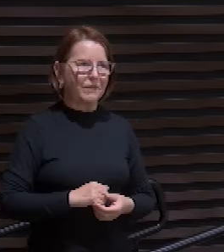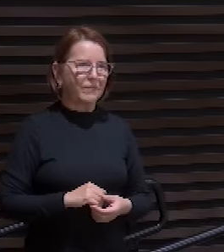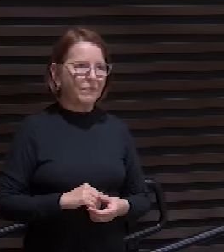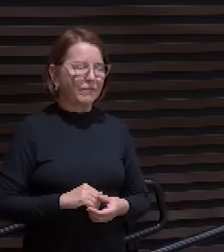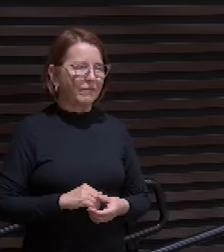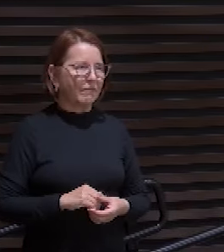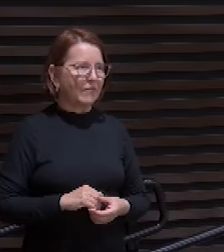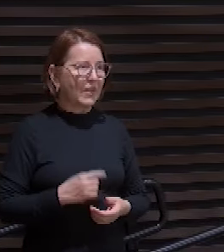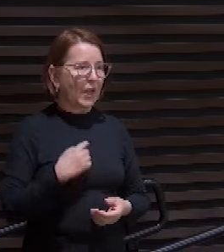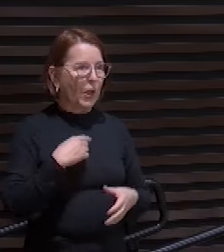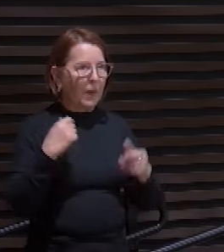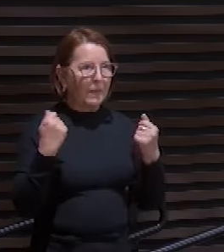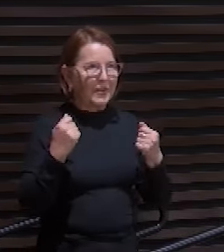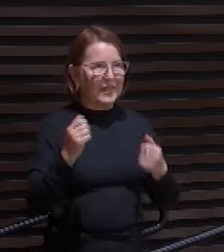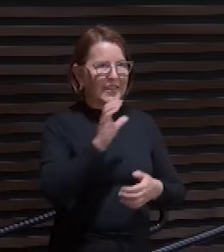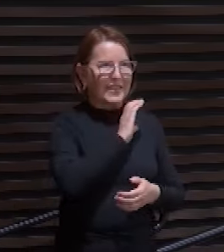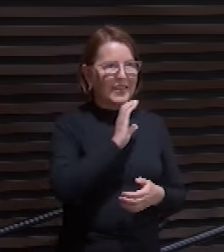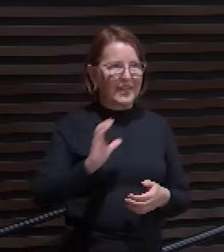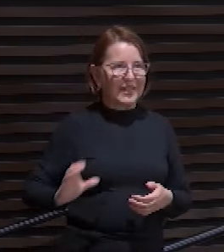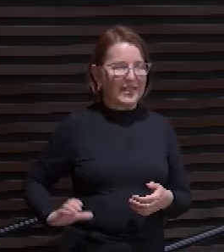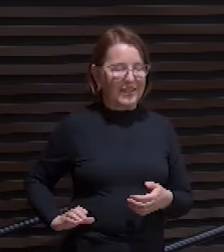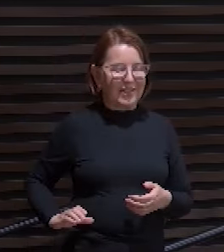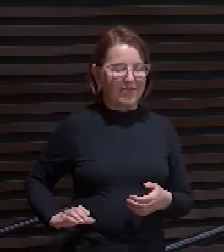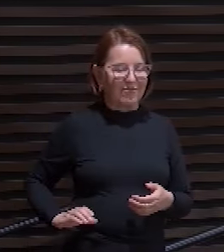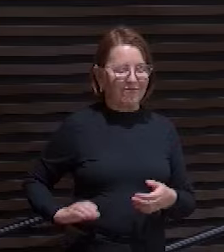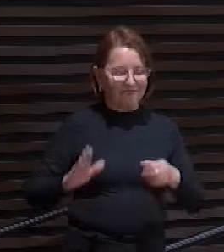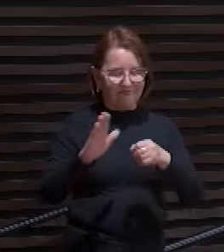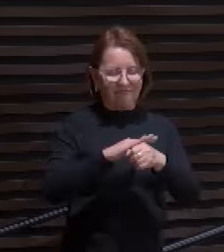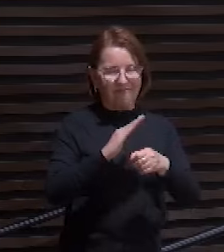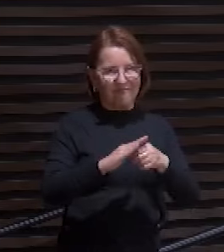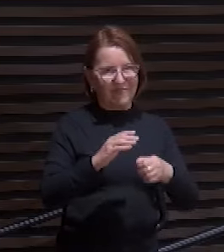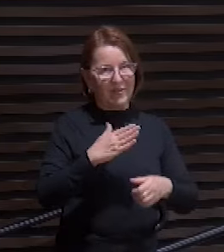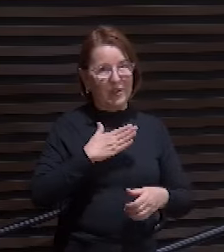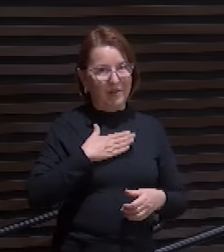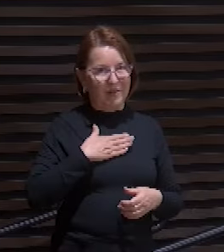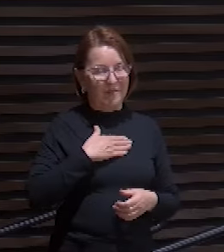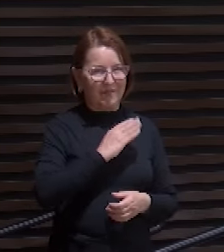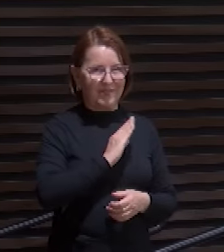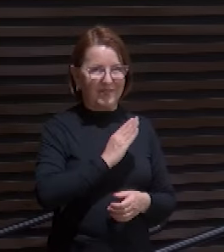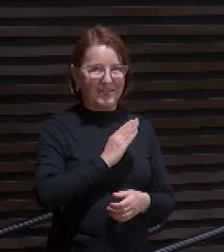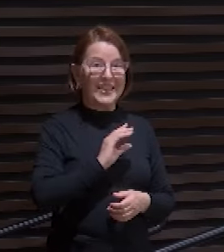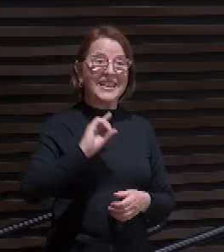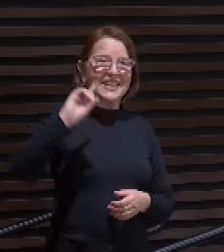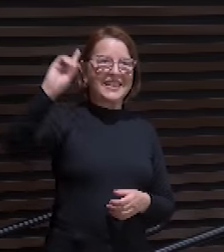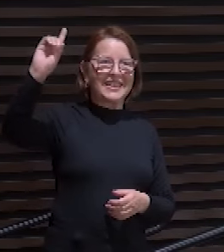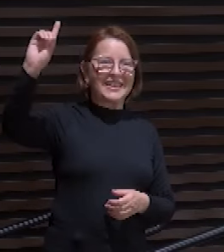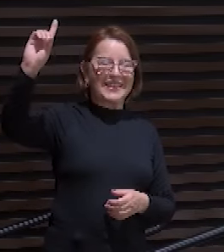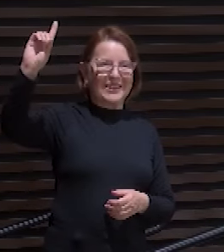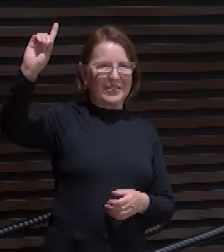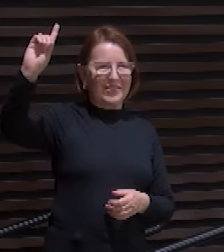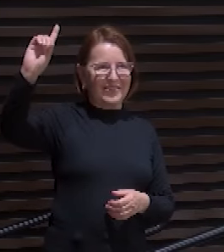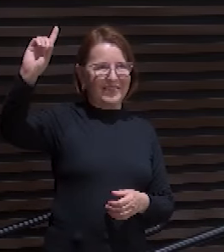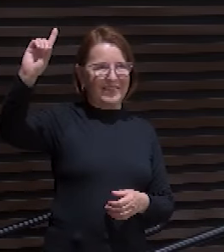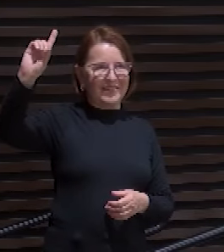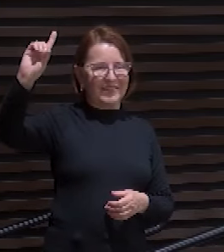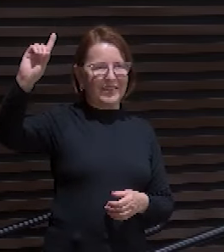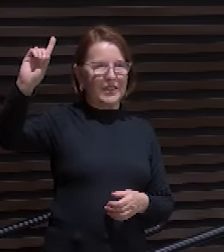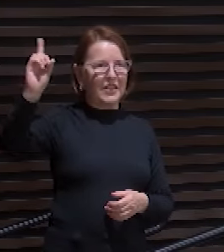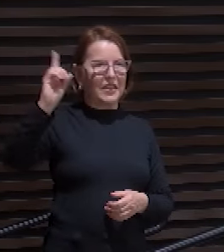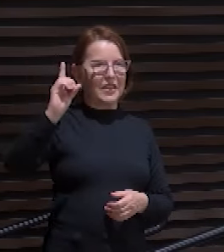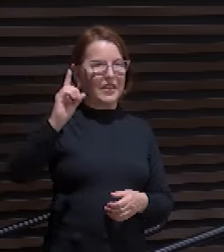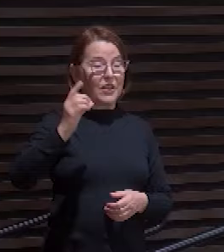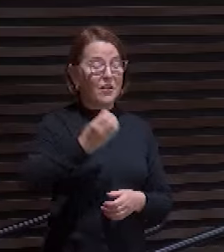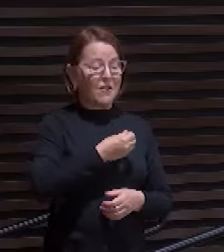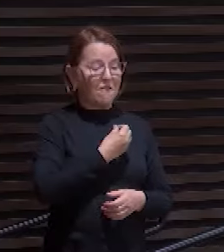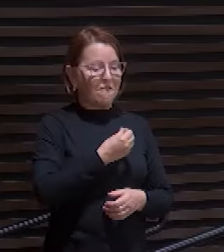E eu preciso que Cristo venha preencher esse vazio. Que Deus, a Bíblia diz que Deus não habita em templos